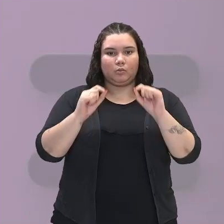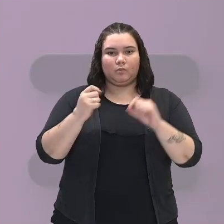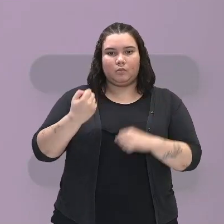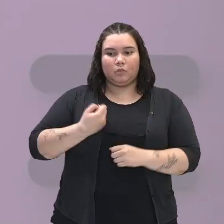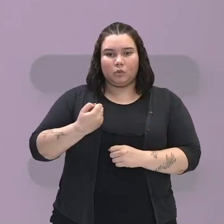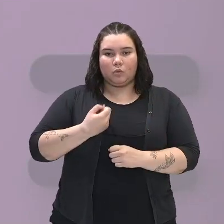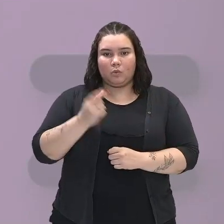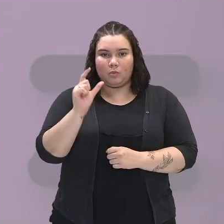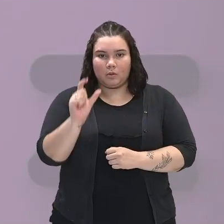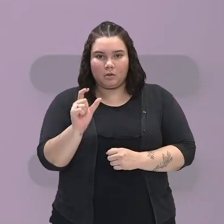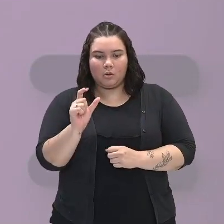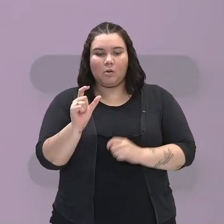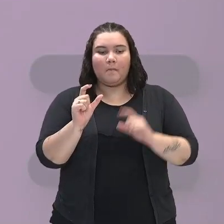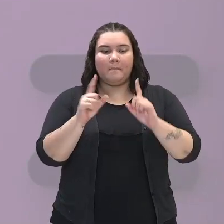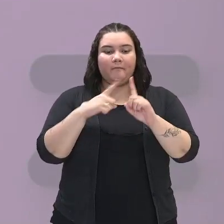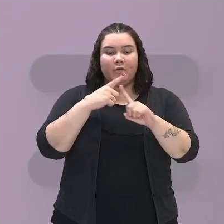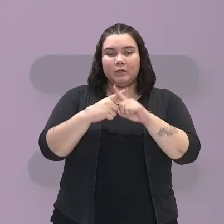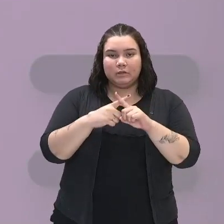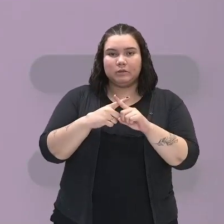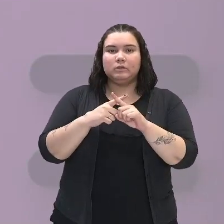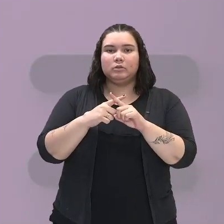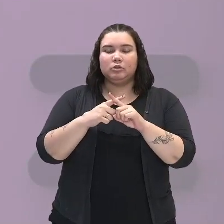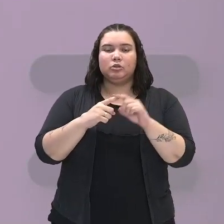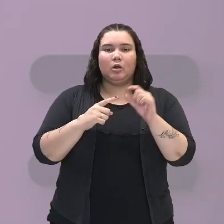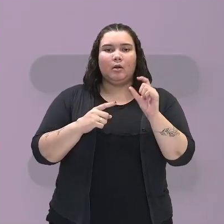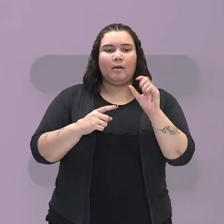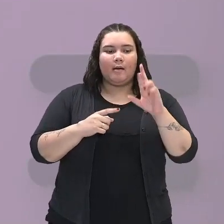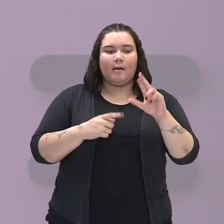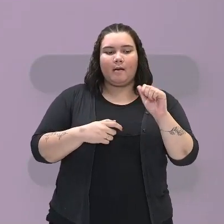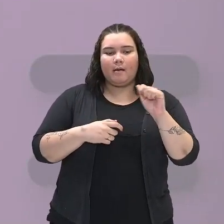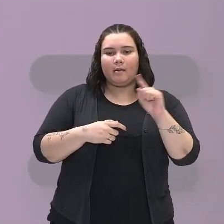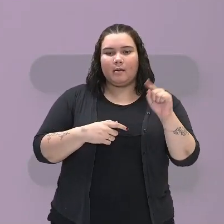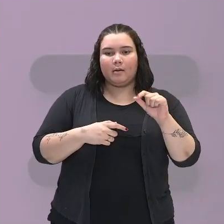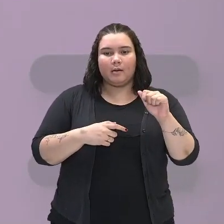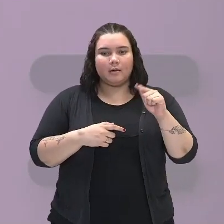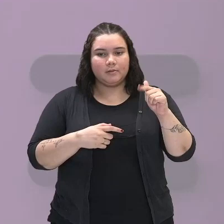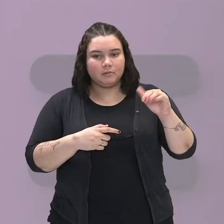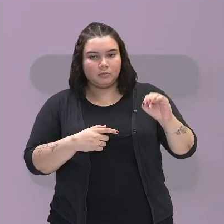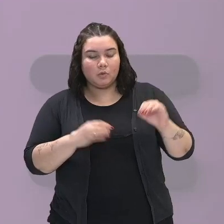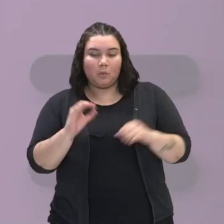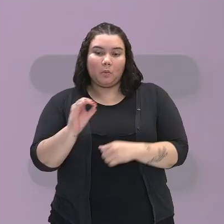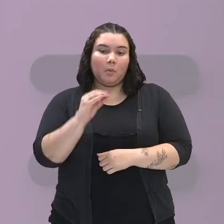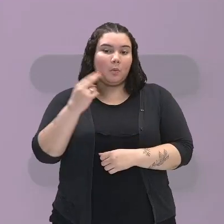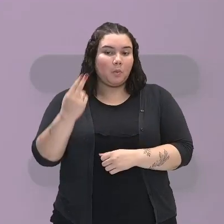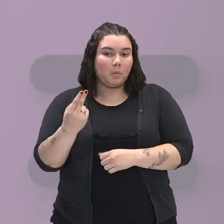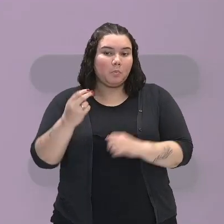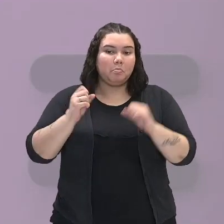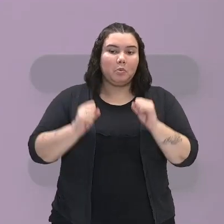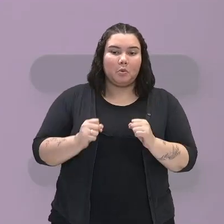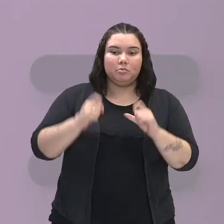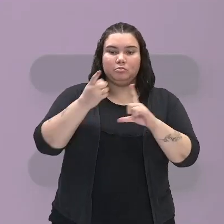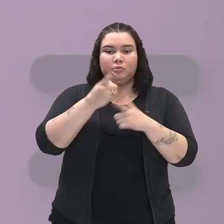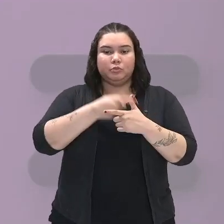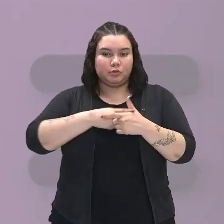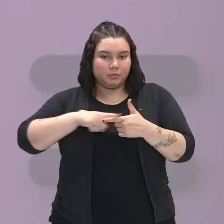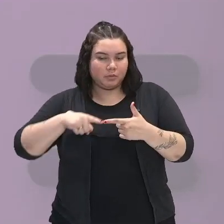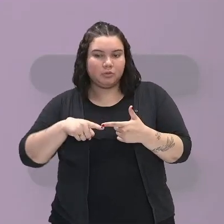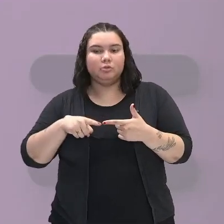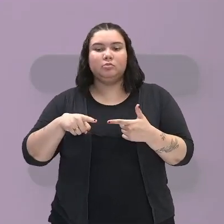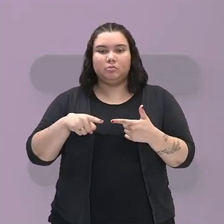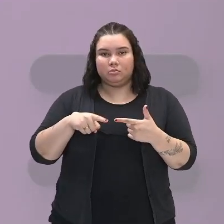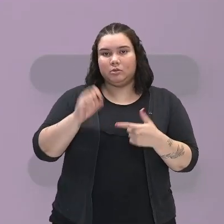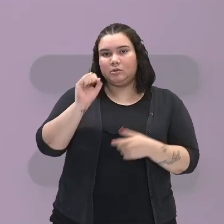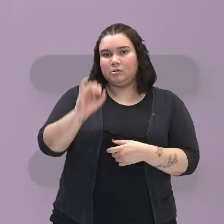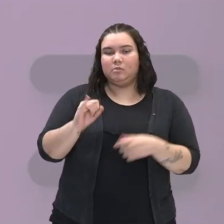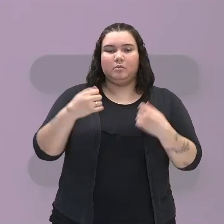termo com a razão, tá bom? Ou ainda a divisão, se nós quisermos encontrar a razão, né, se for